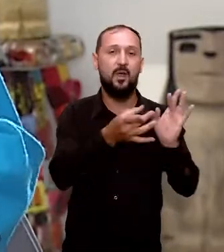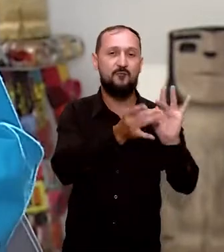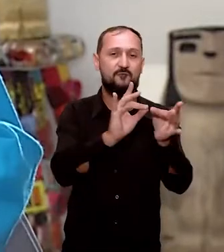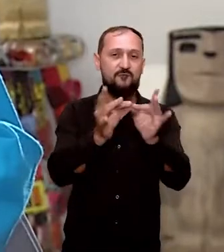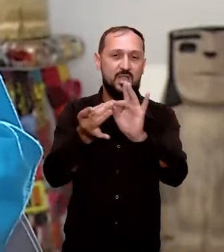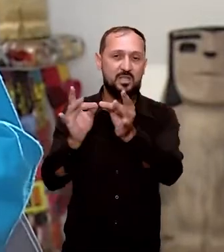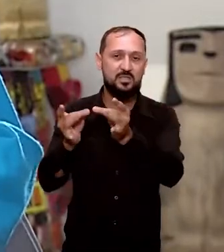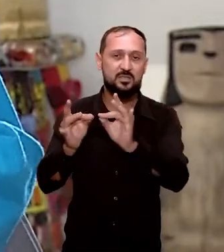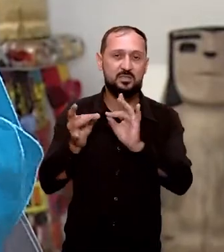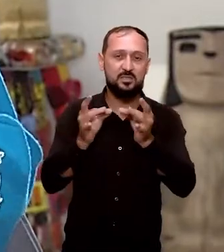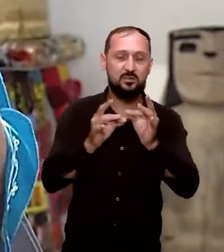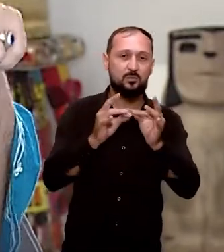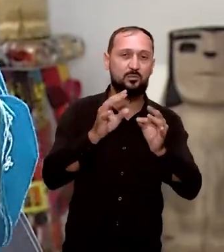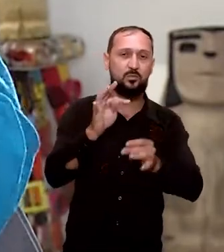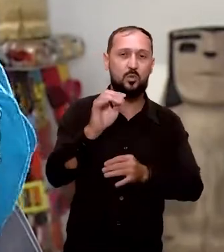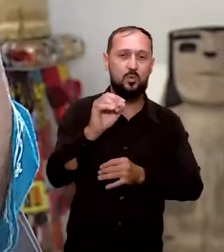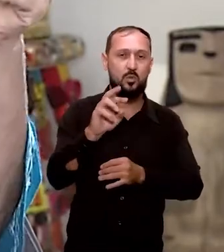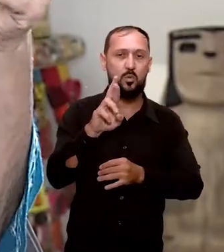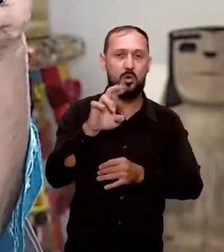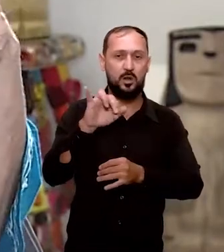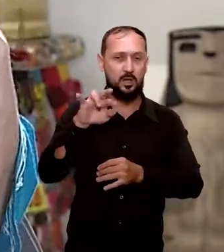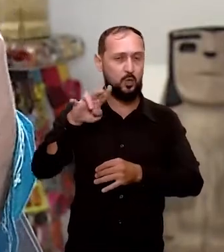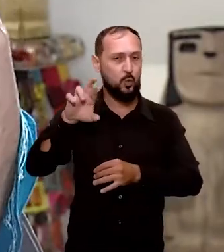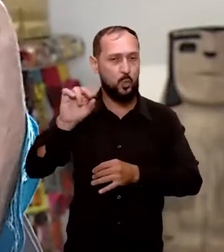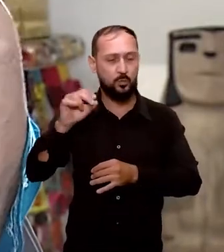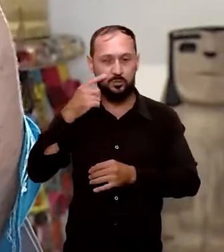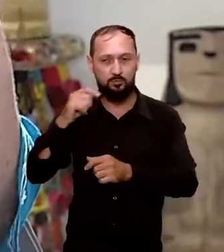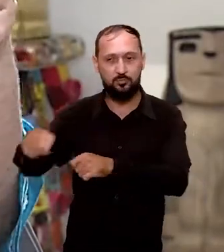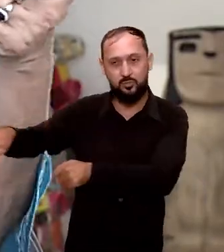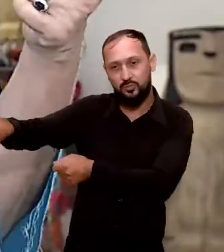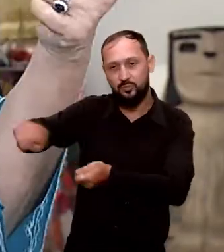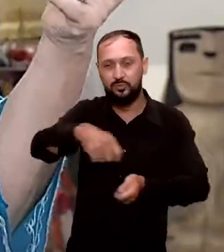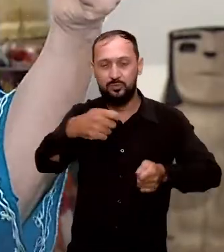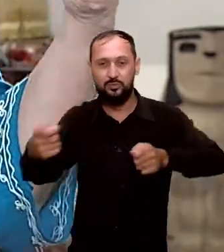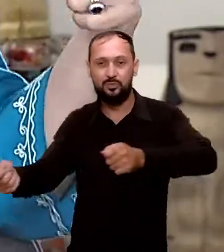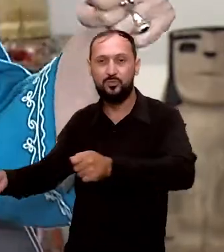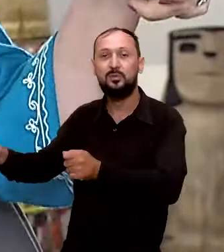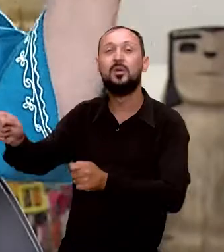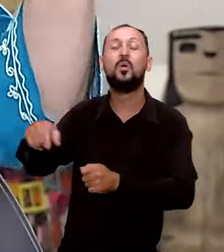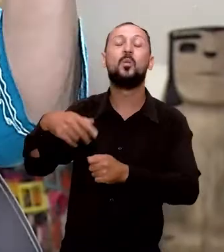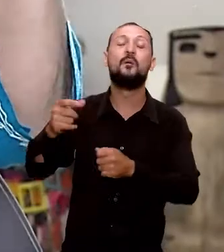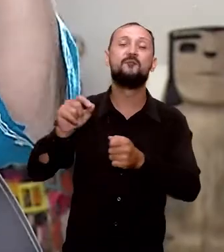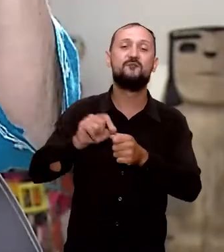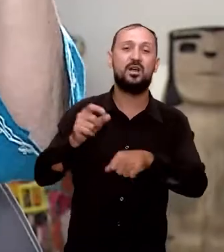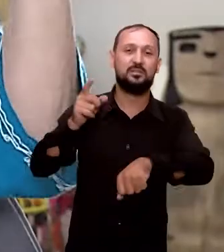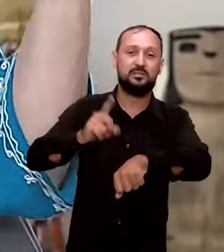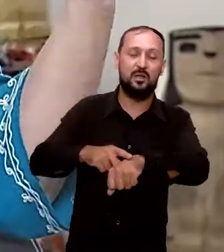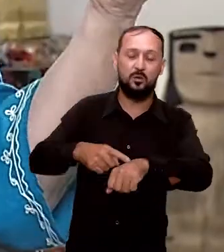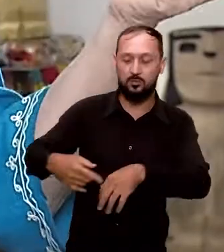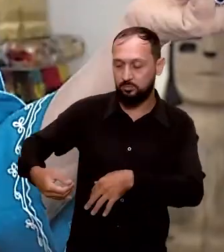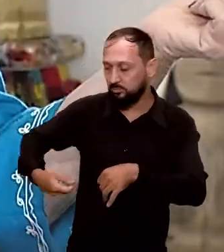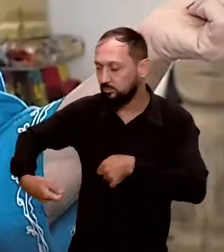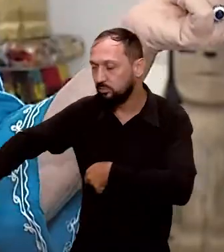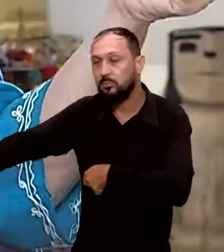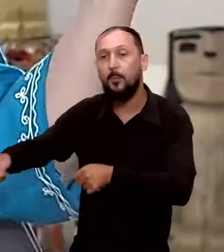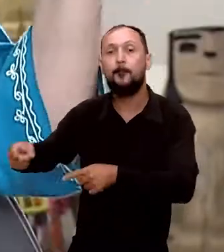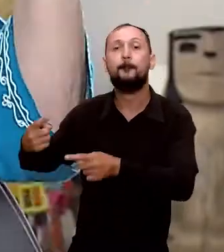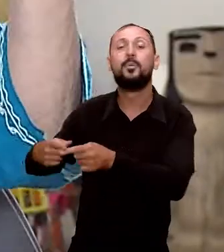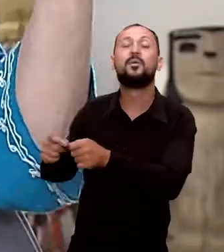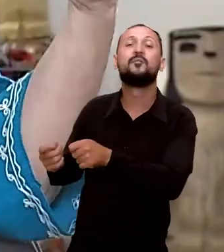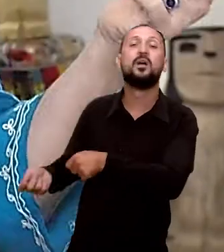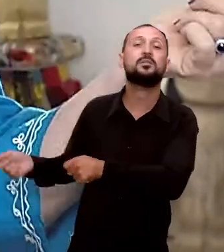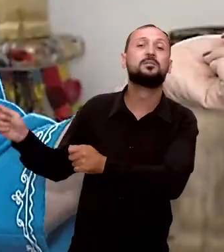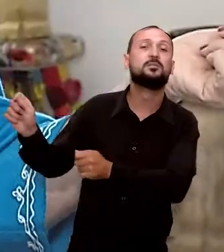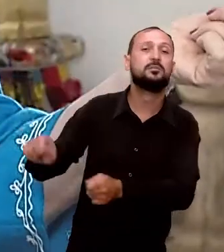então tinha oficinas do toureiro, né? E quais os movimentos que o toureiro faz com a capa, por